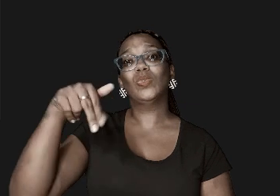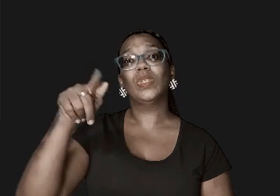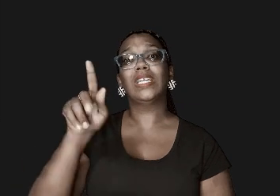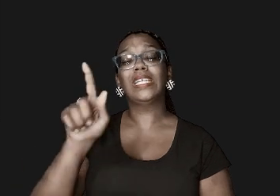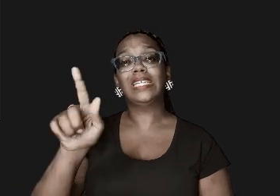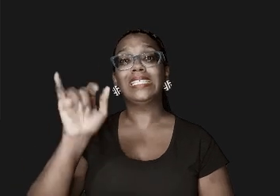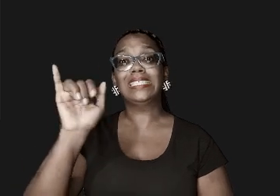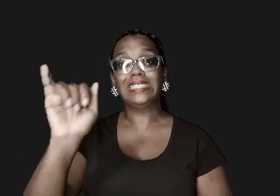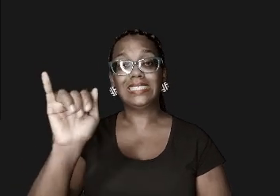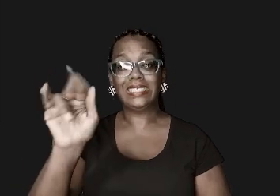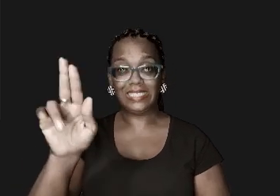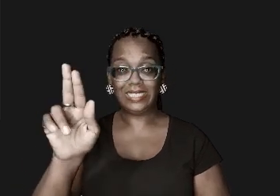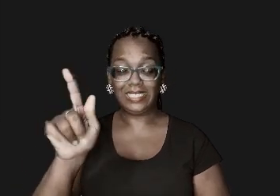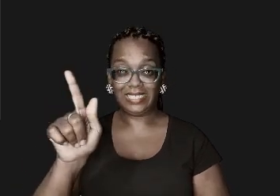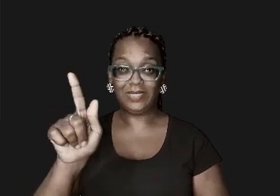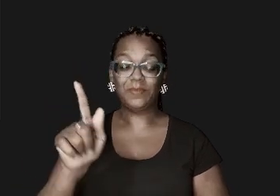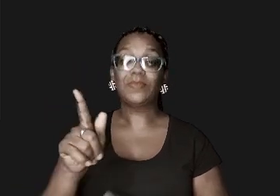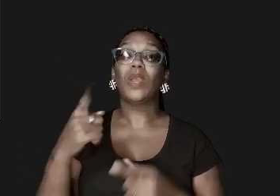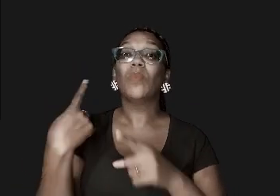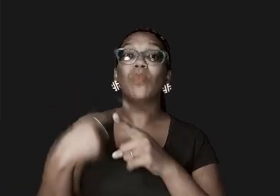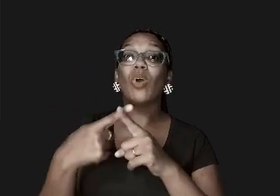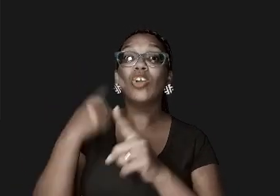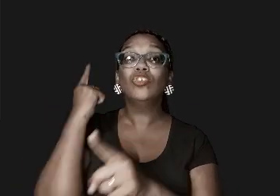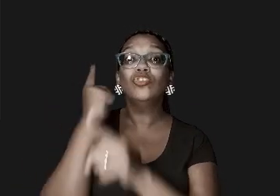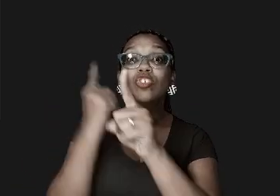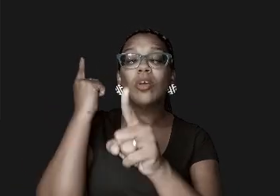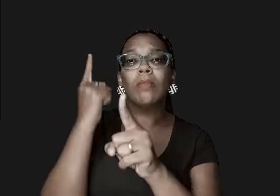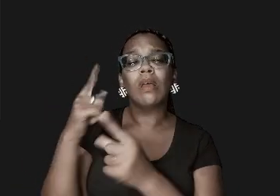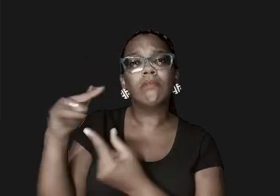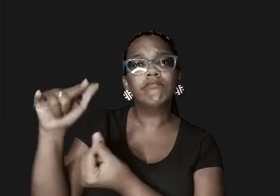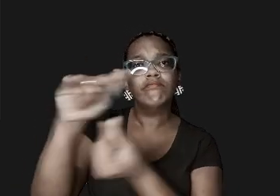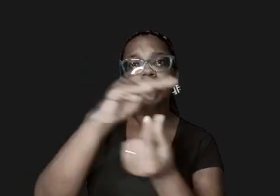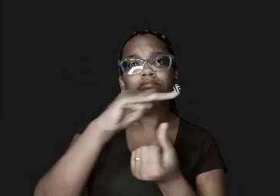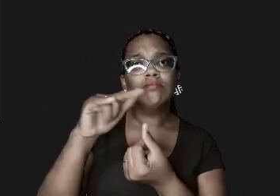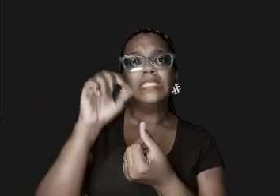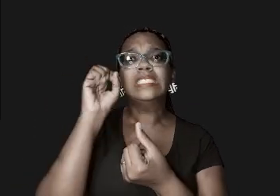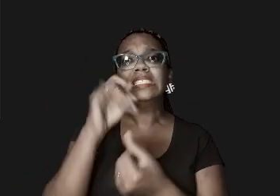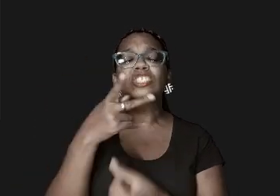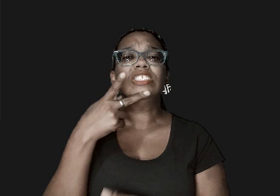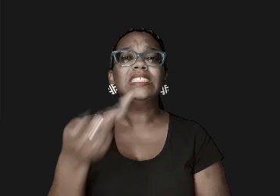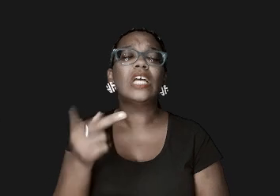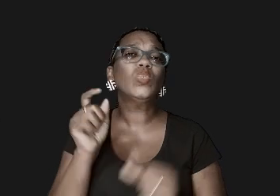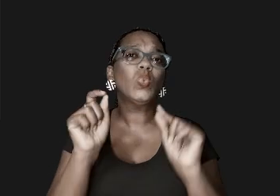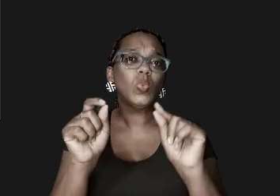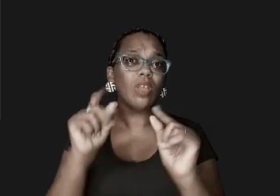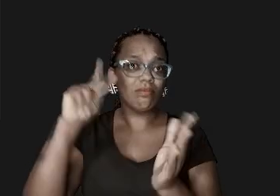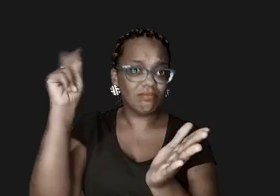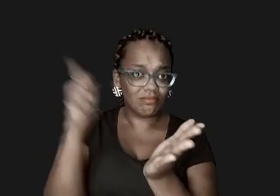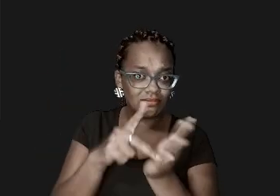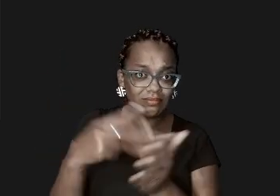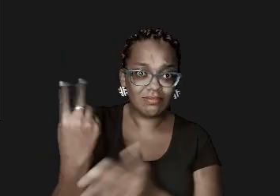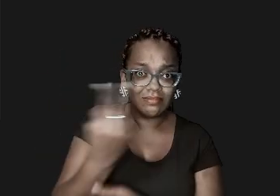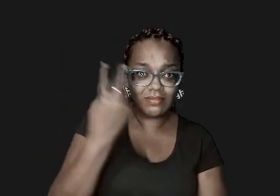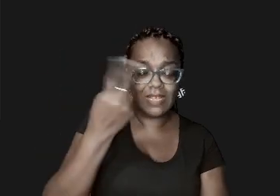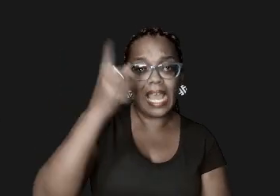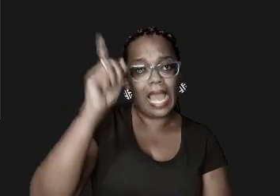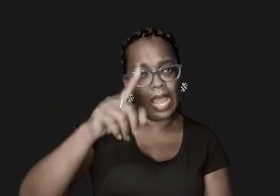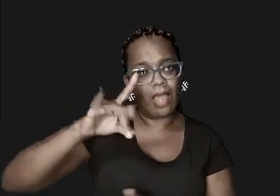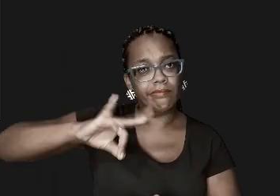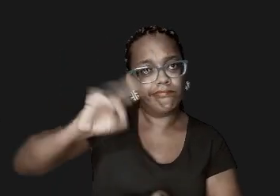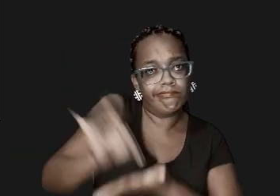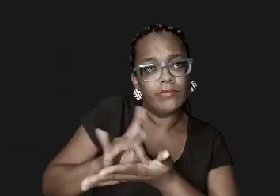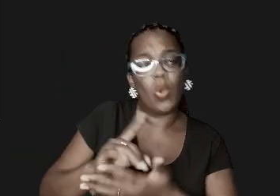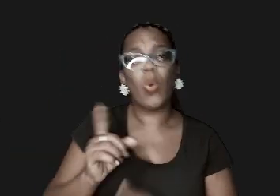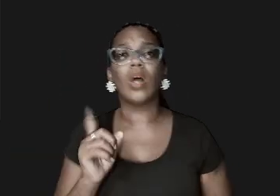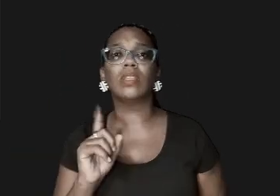ou era manipulação ou era inside Trader numa situação impossível e no fundo você vai conseguir descobrir se